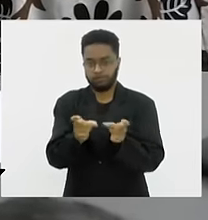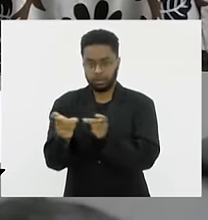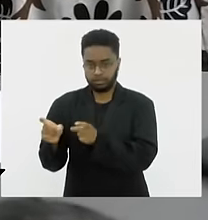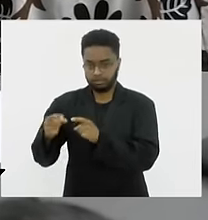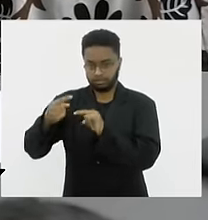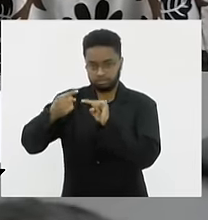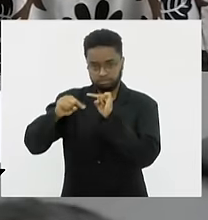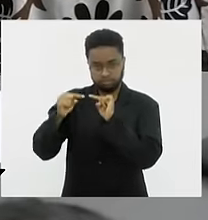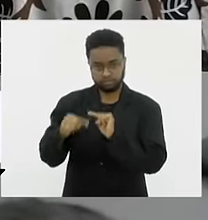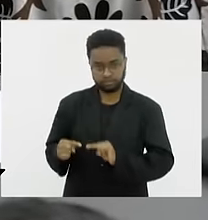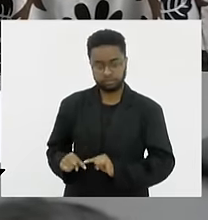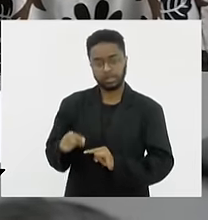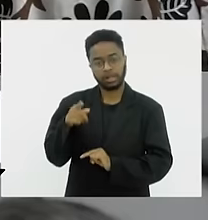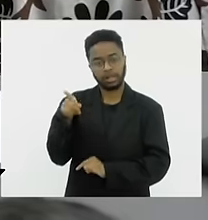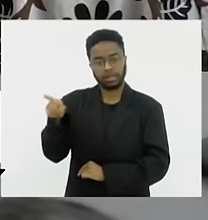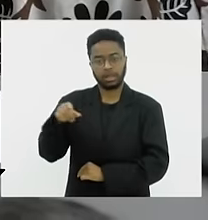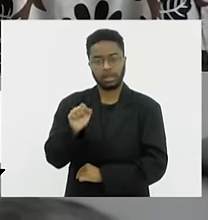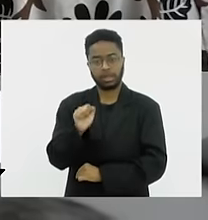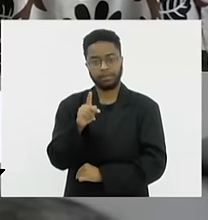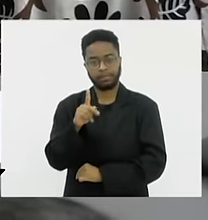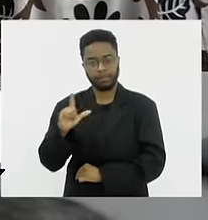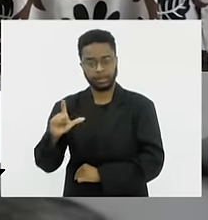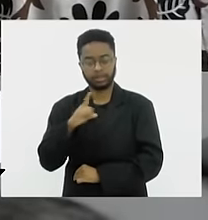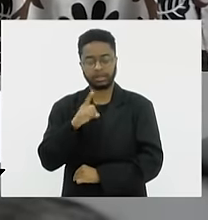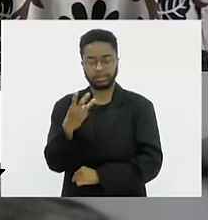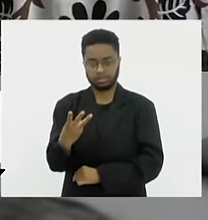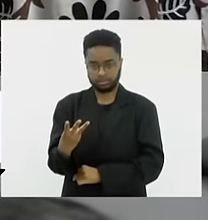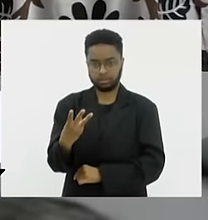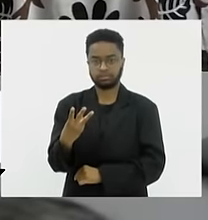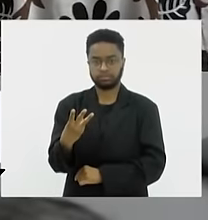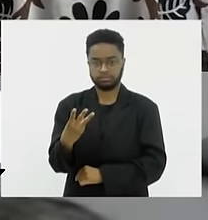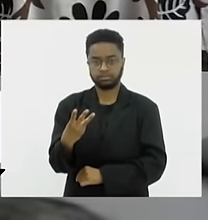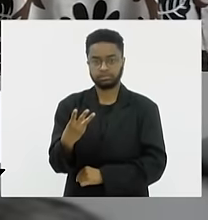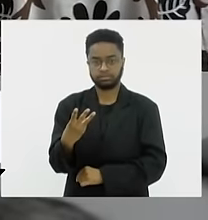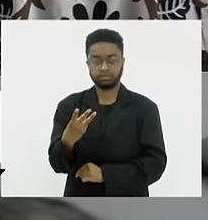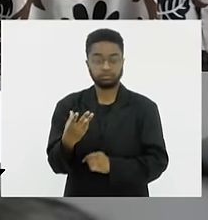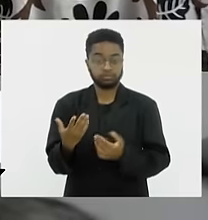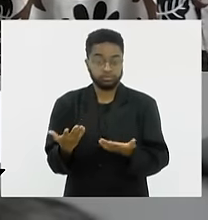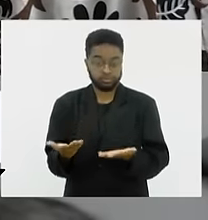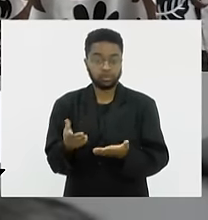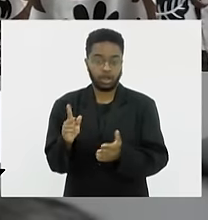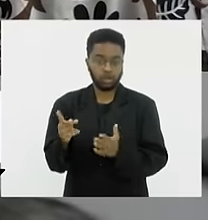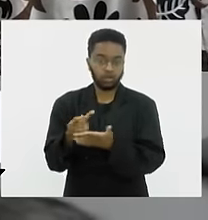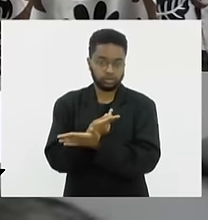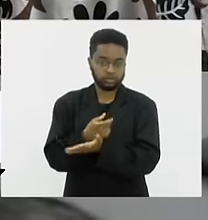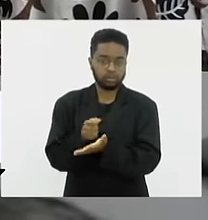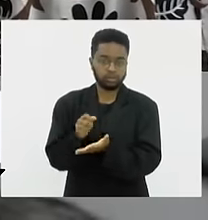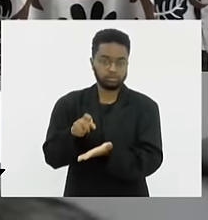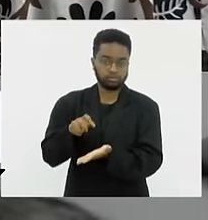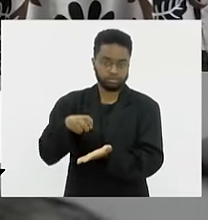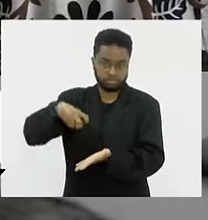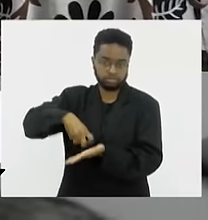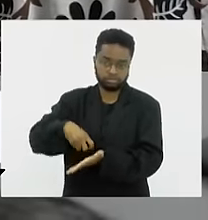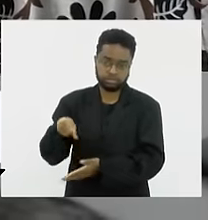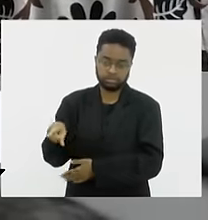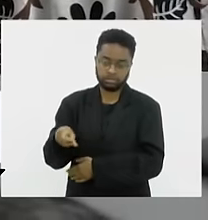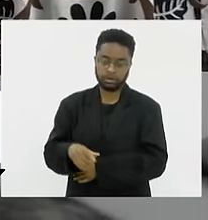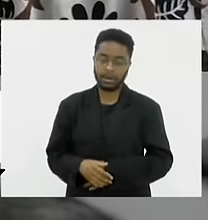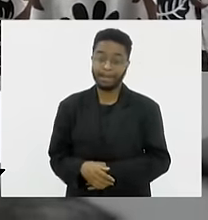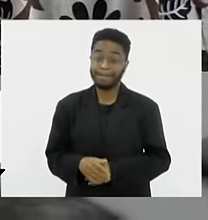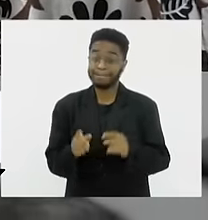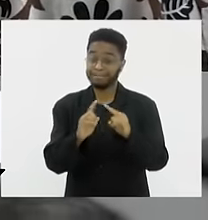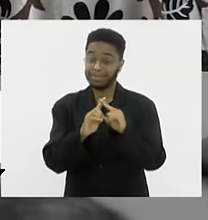Na APL, nós temos 3. Ela foi punida. Só, presidente, que